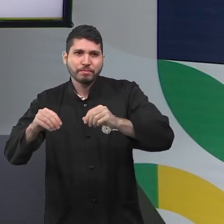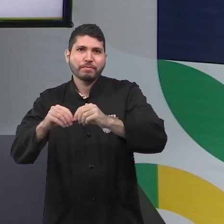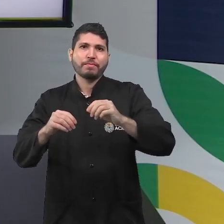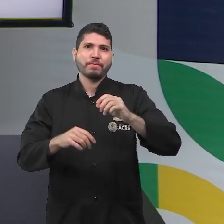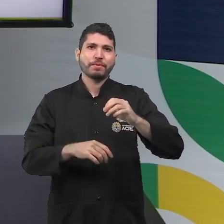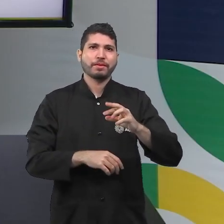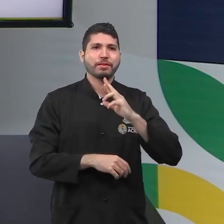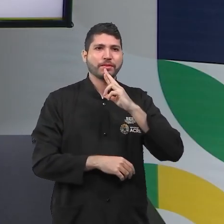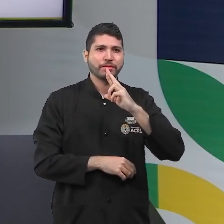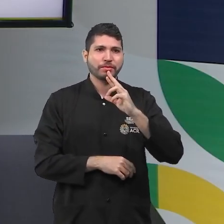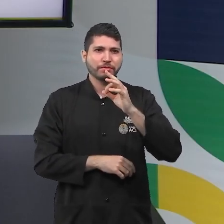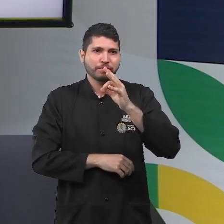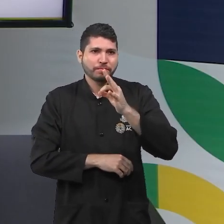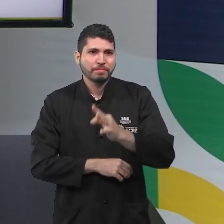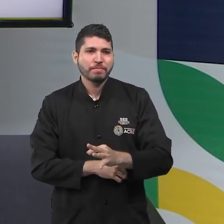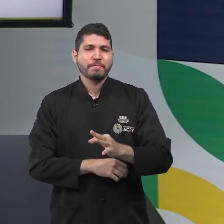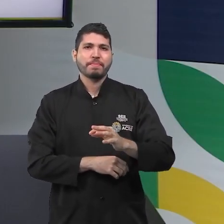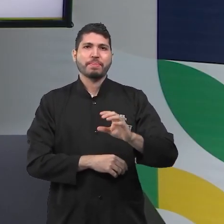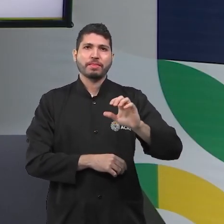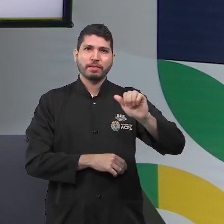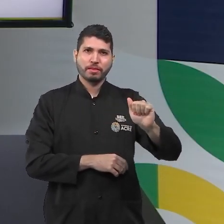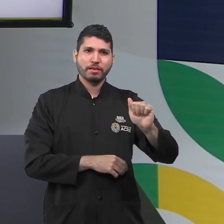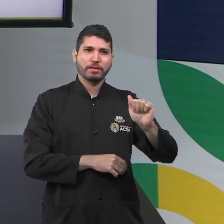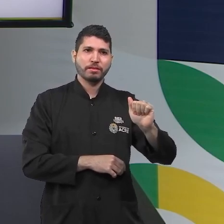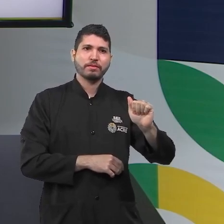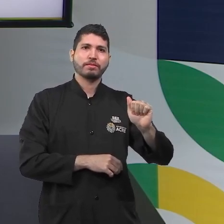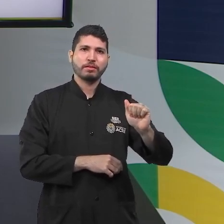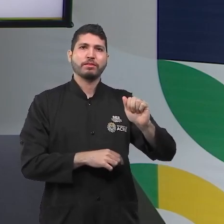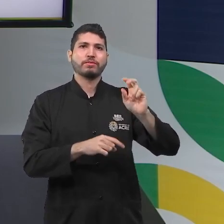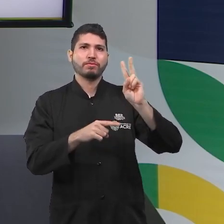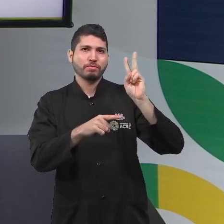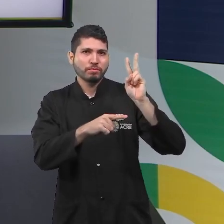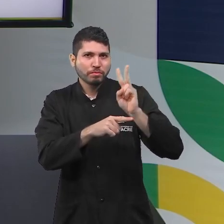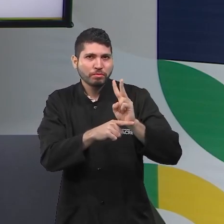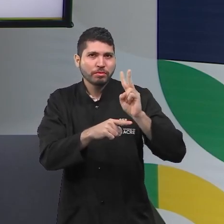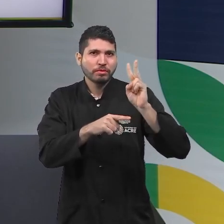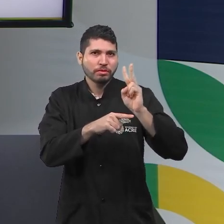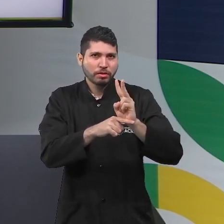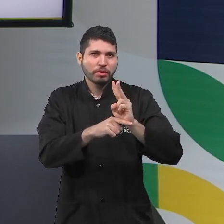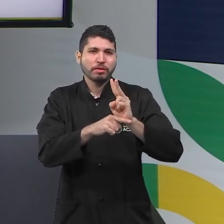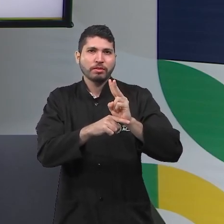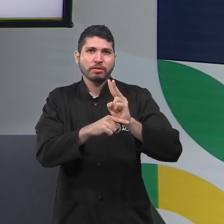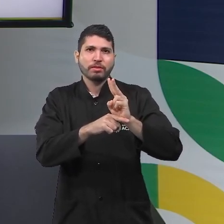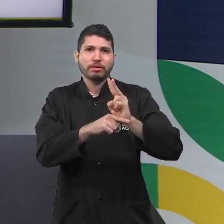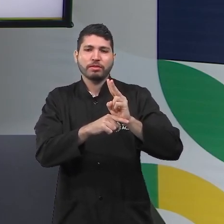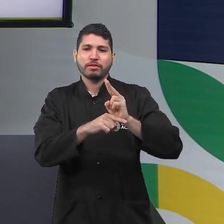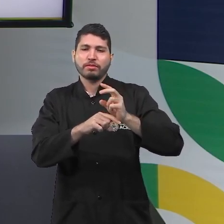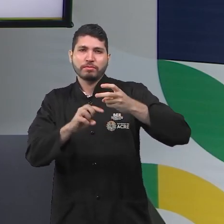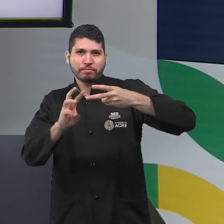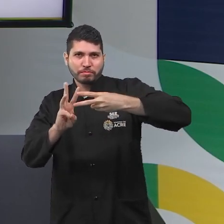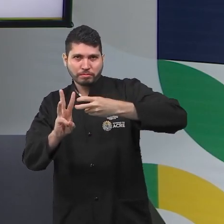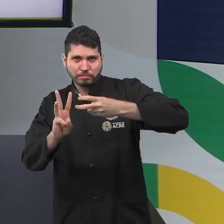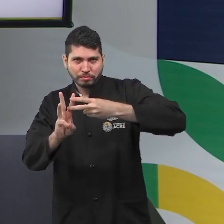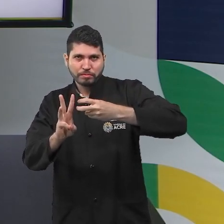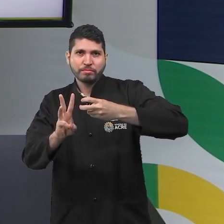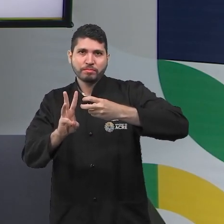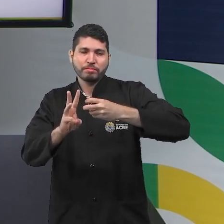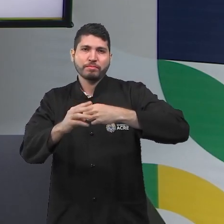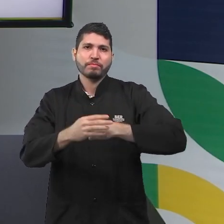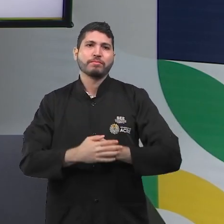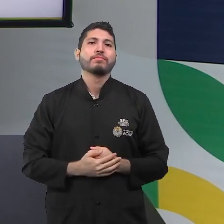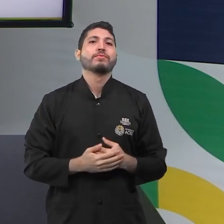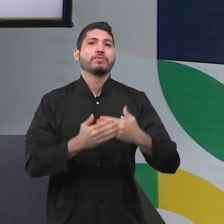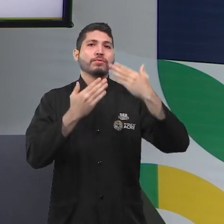Casas, o apóstolo que cuidava dos nativos. Gente, Eu agradeço muito a atenção de vocês